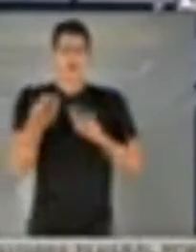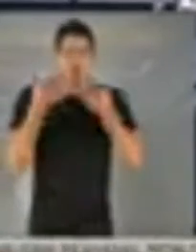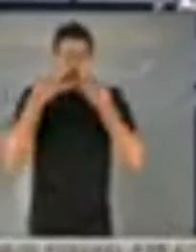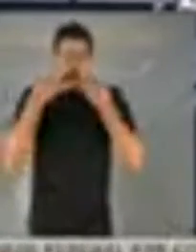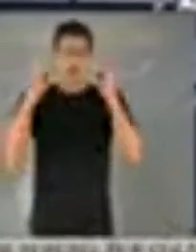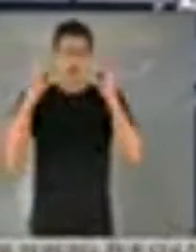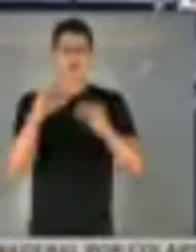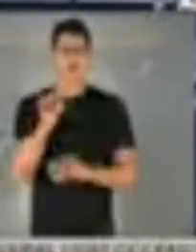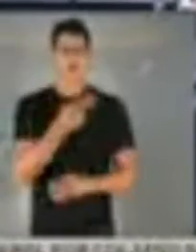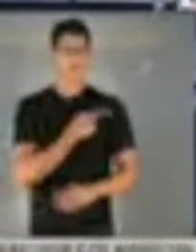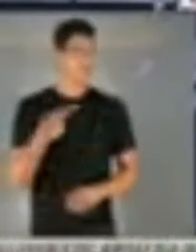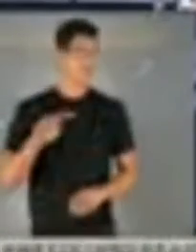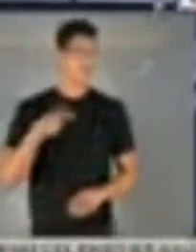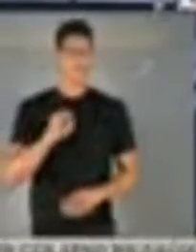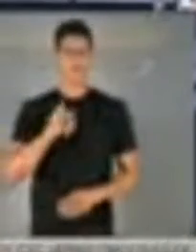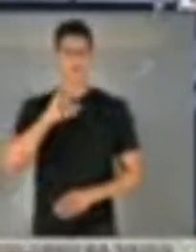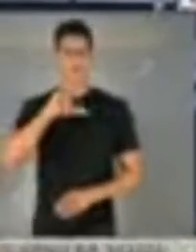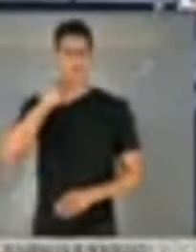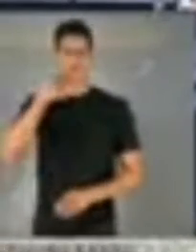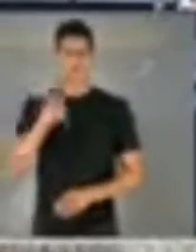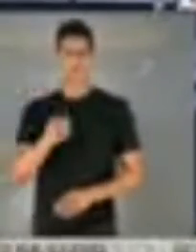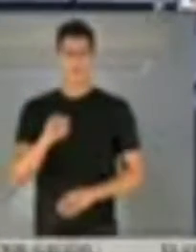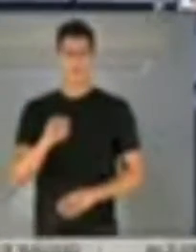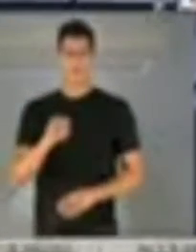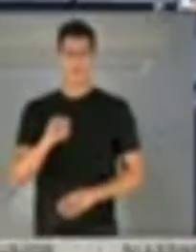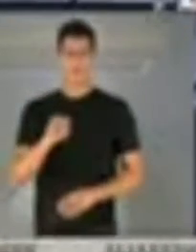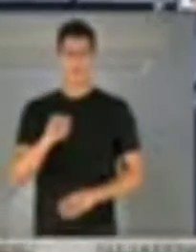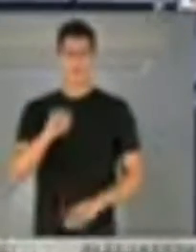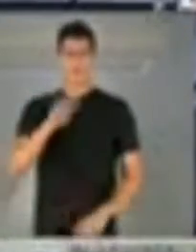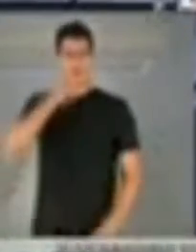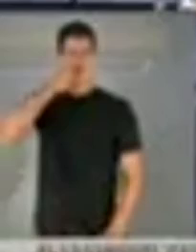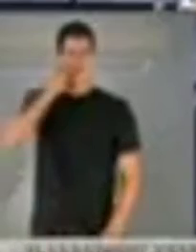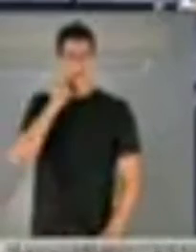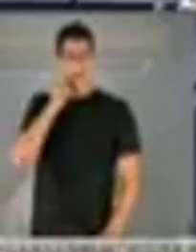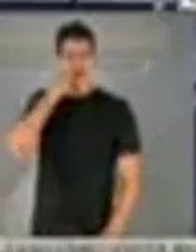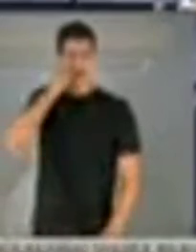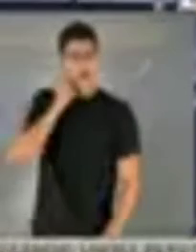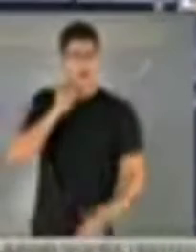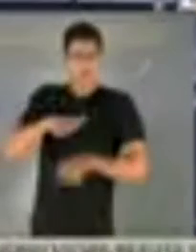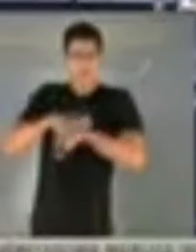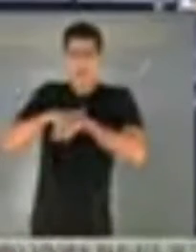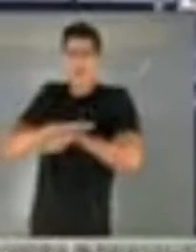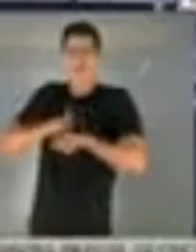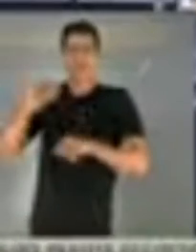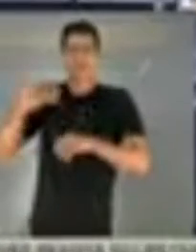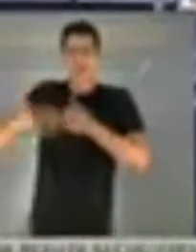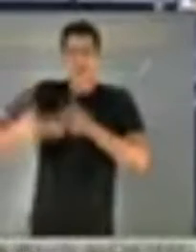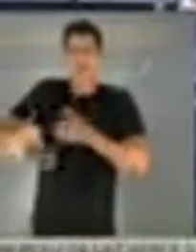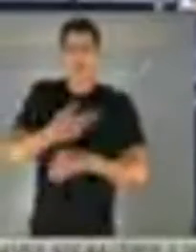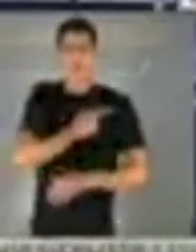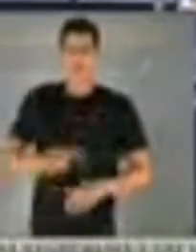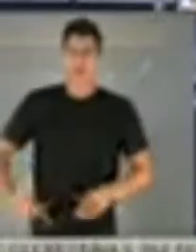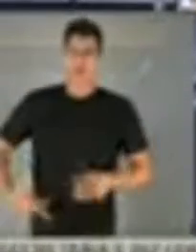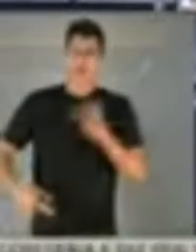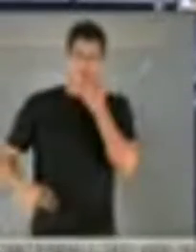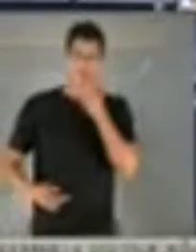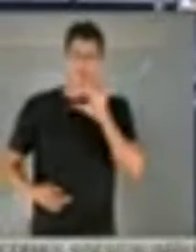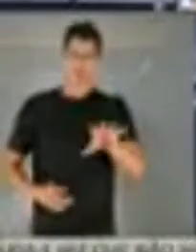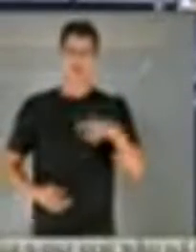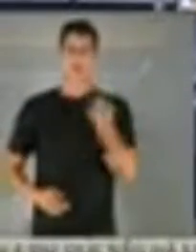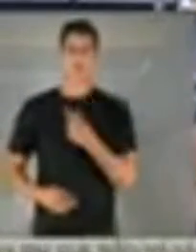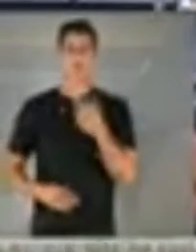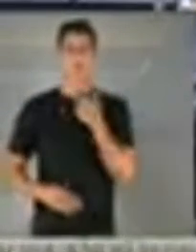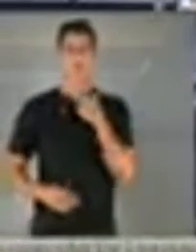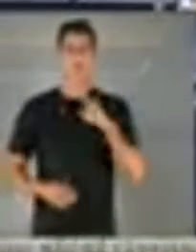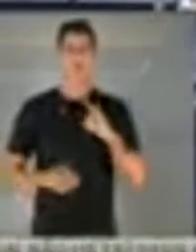o pastor Silas Malafaia falava diariamente com o presidente. Então, eu acho que isso, a gente não pode